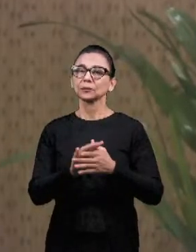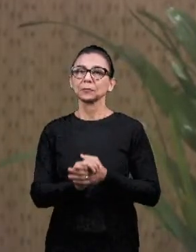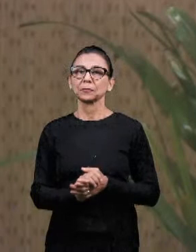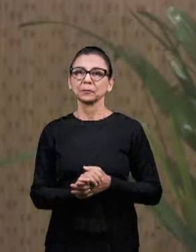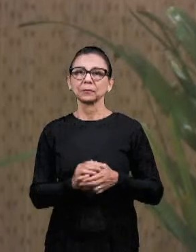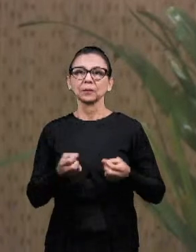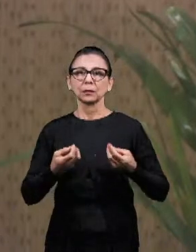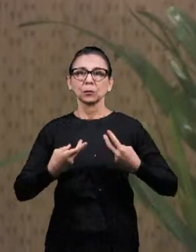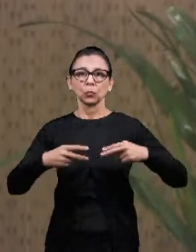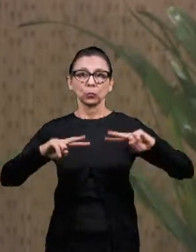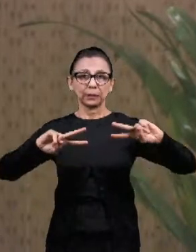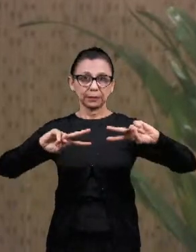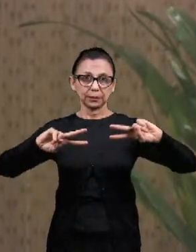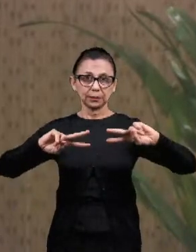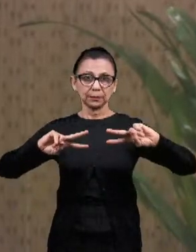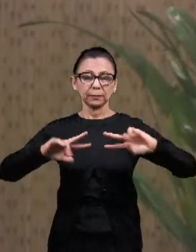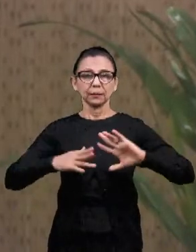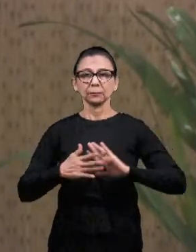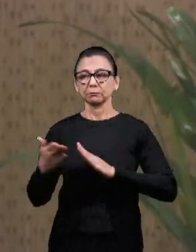esse seminário